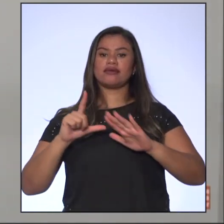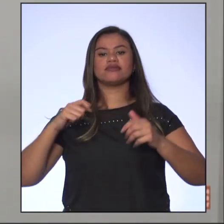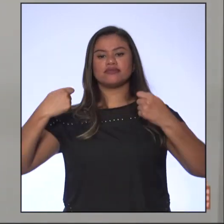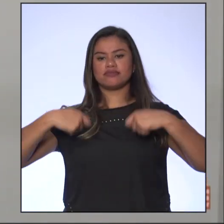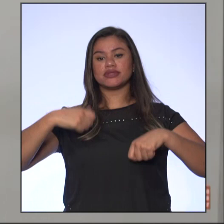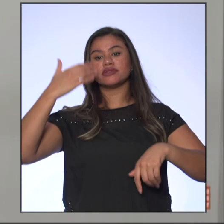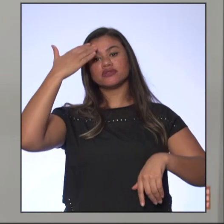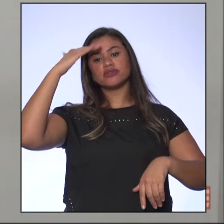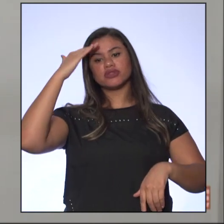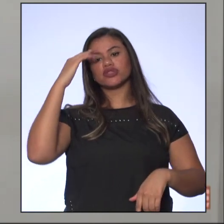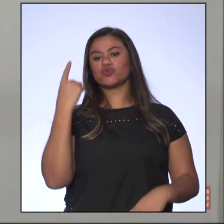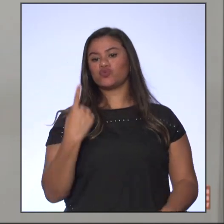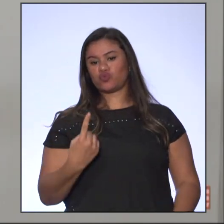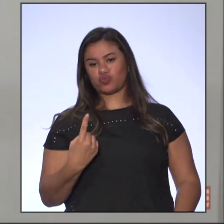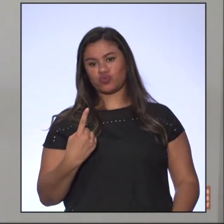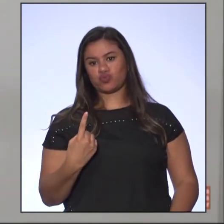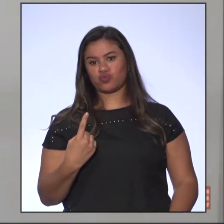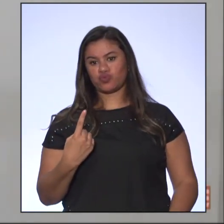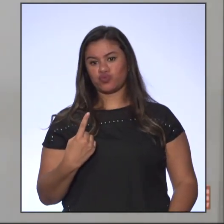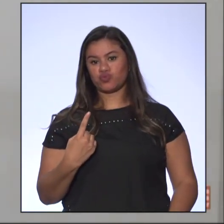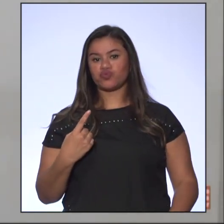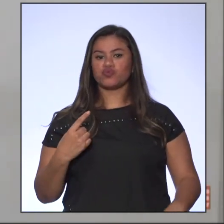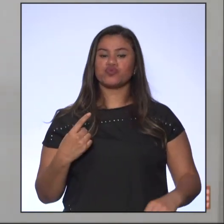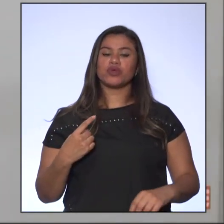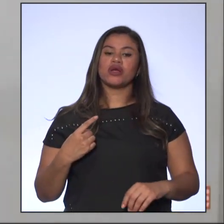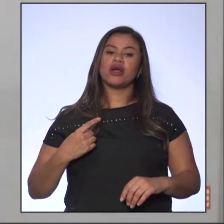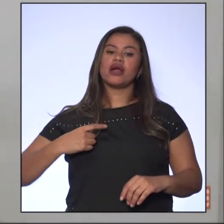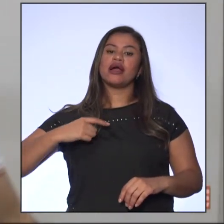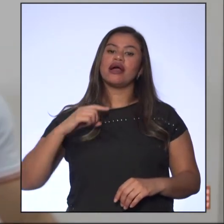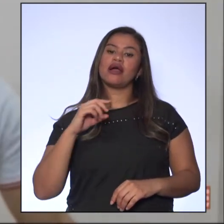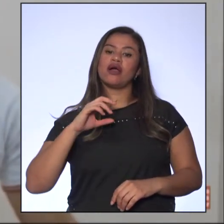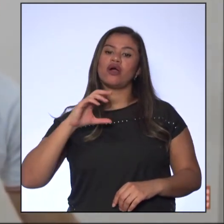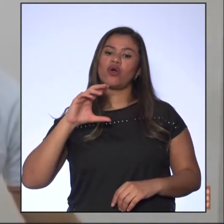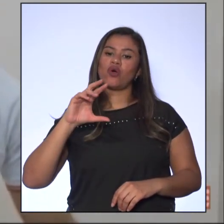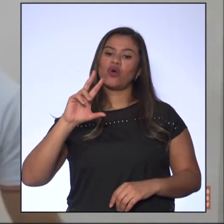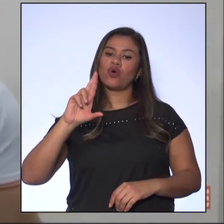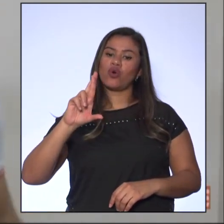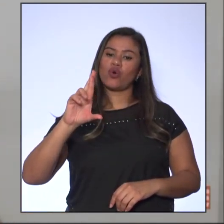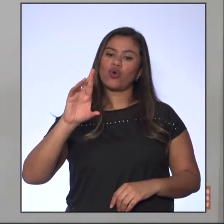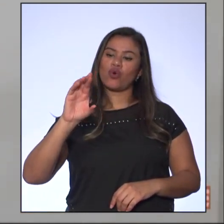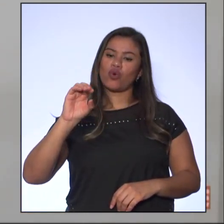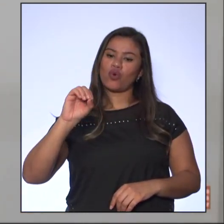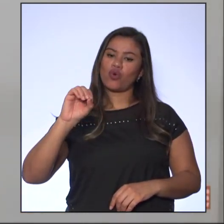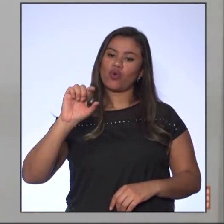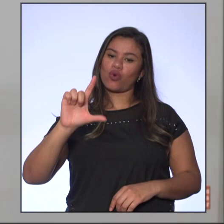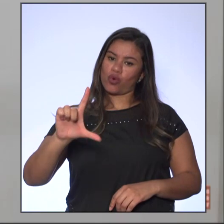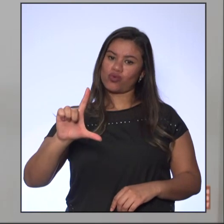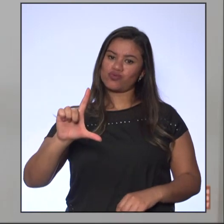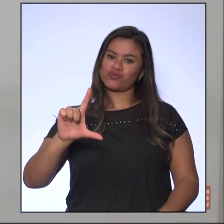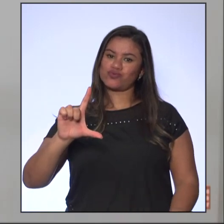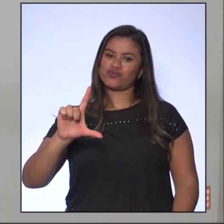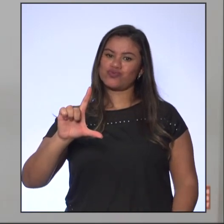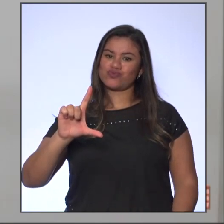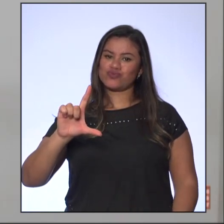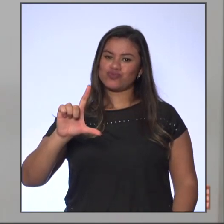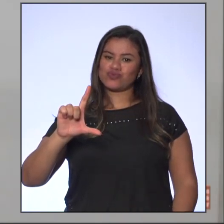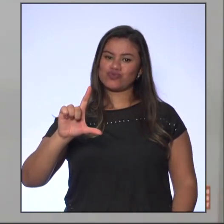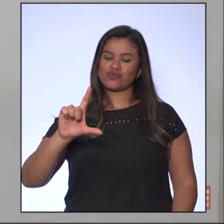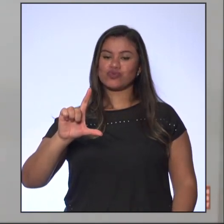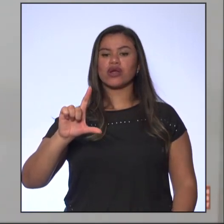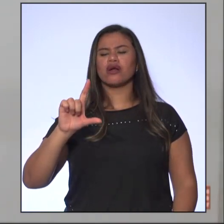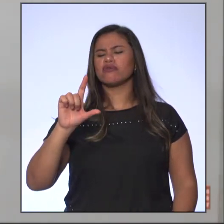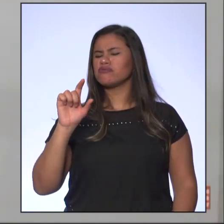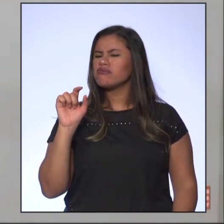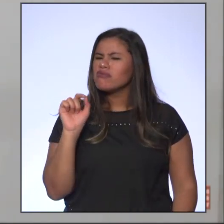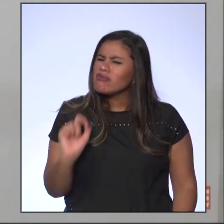mediana aqui, você tem que entender primeiro uma coisa chamada de rol. O que é rol? Rol é quando você organiza